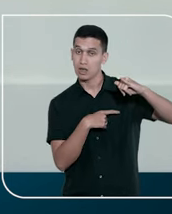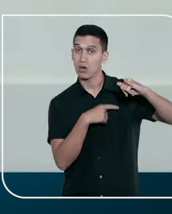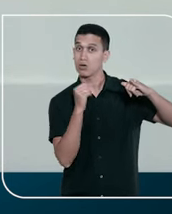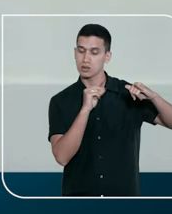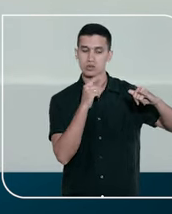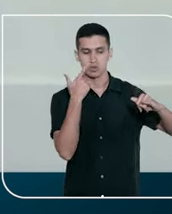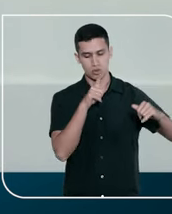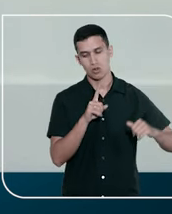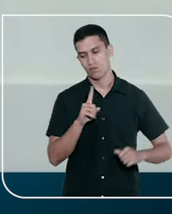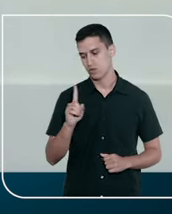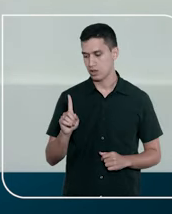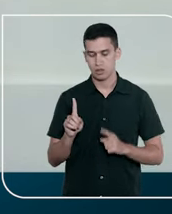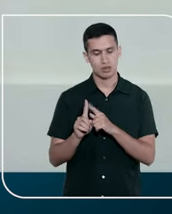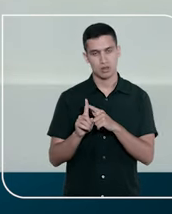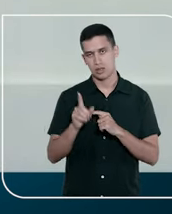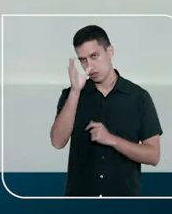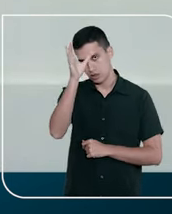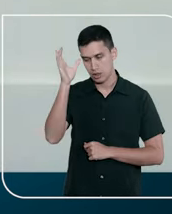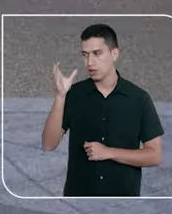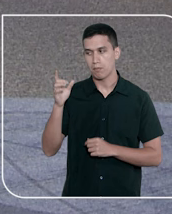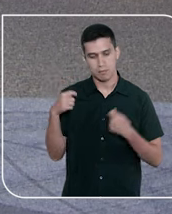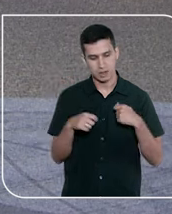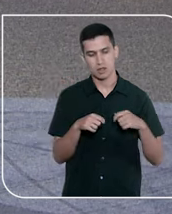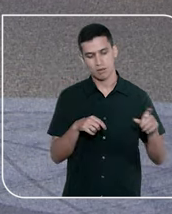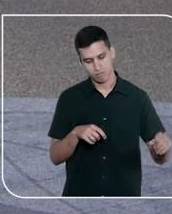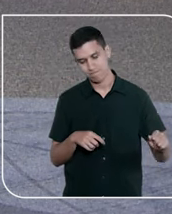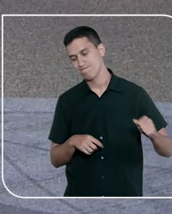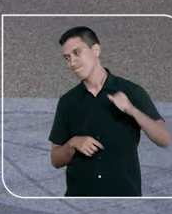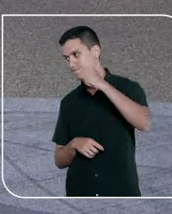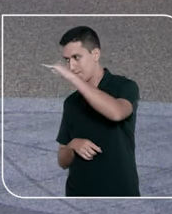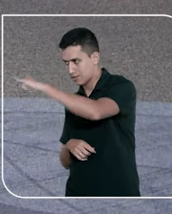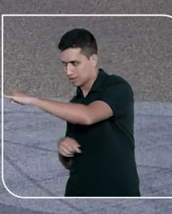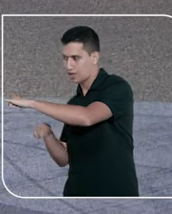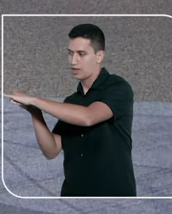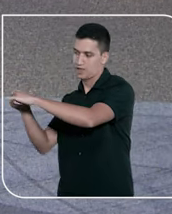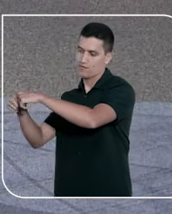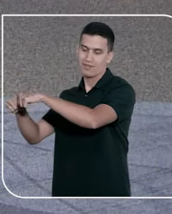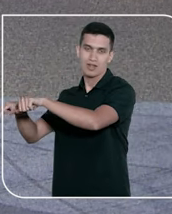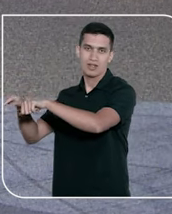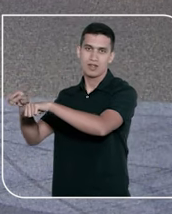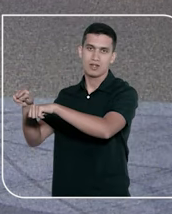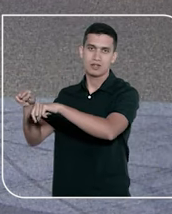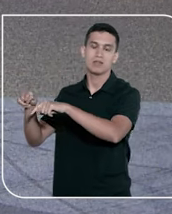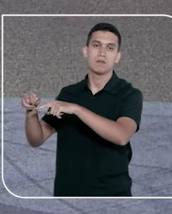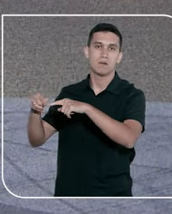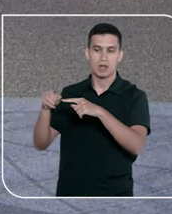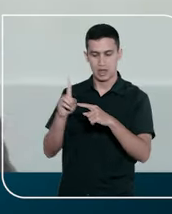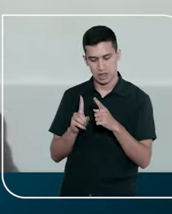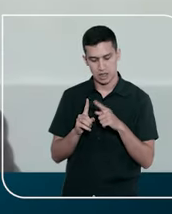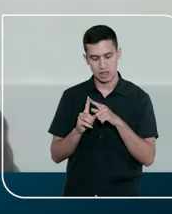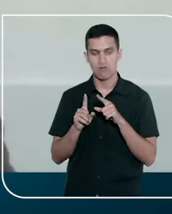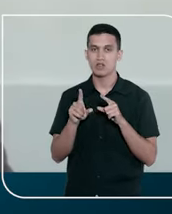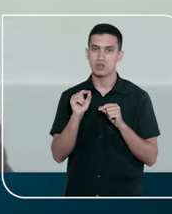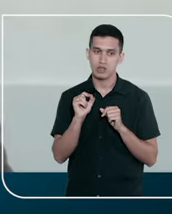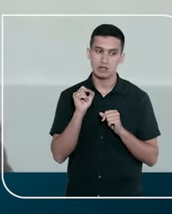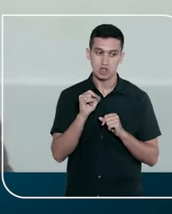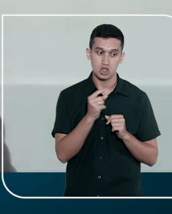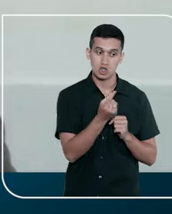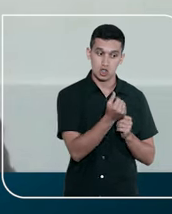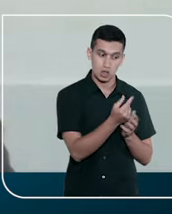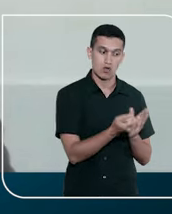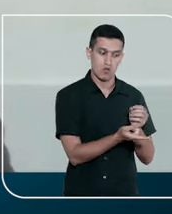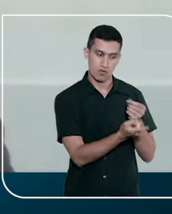cliente chegue ao seu local de destino. Doutor Ricardo, cabe ao cliente escolher de qual maneira, se haverá um reembolso, se